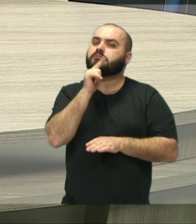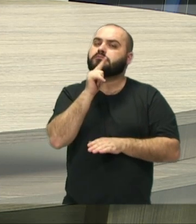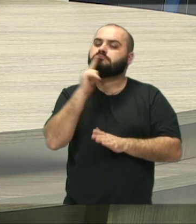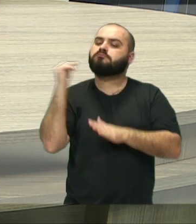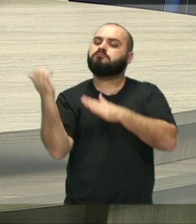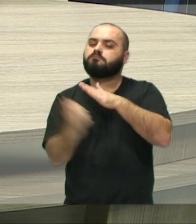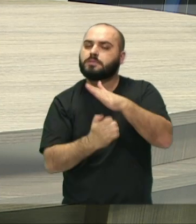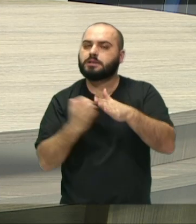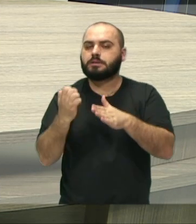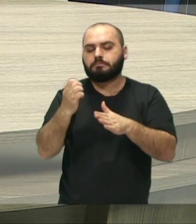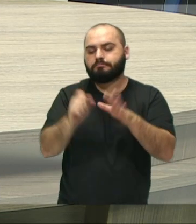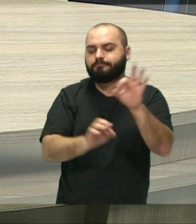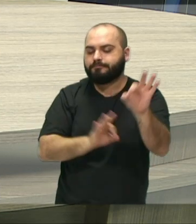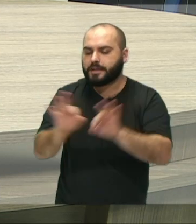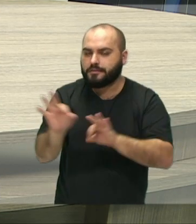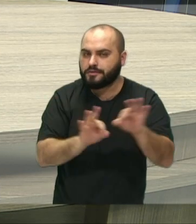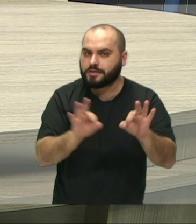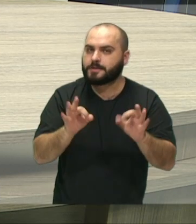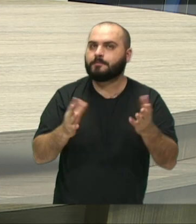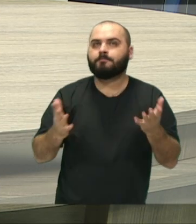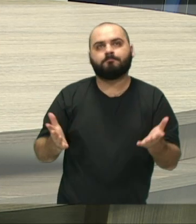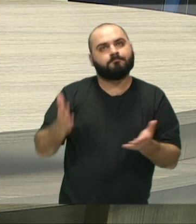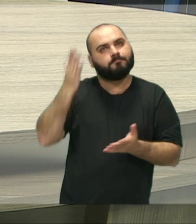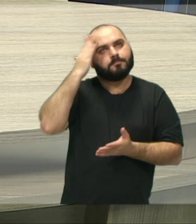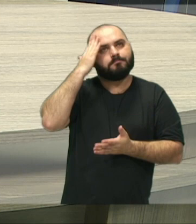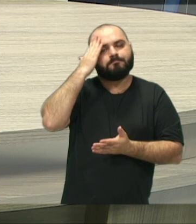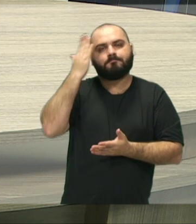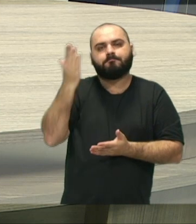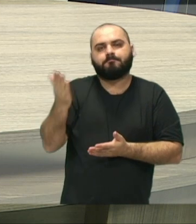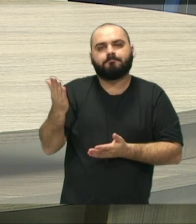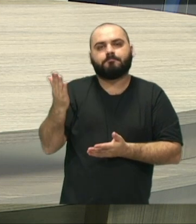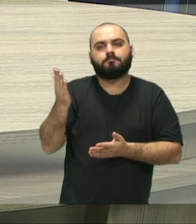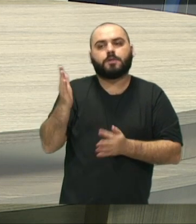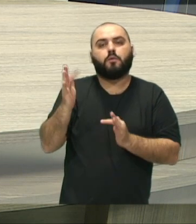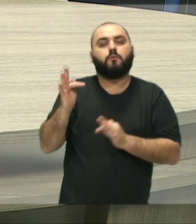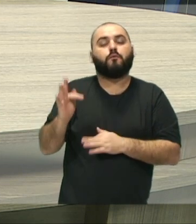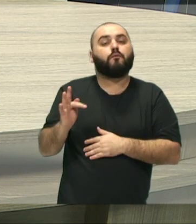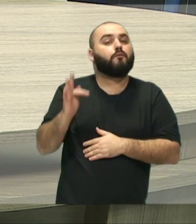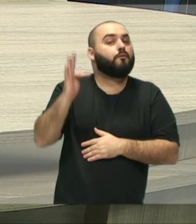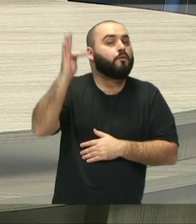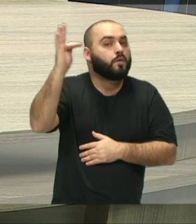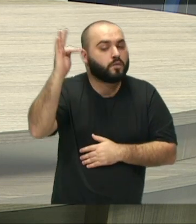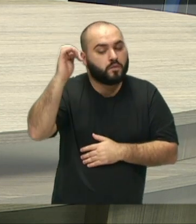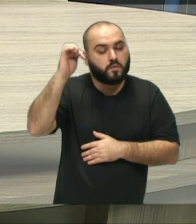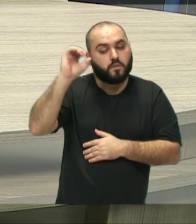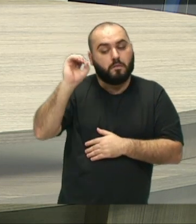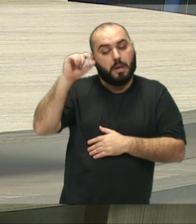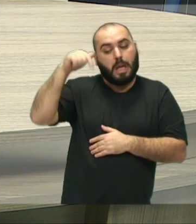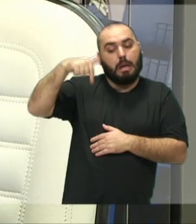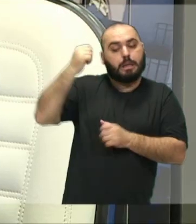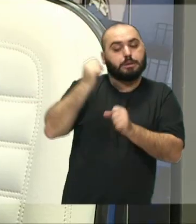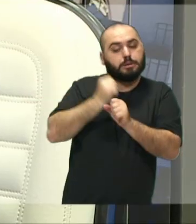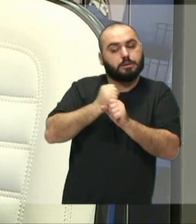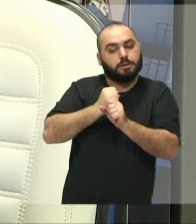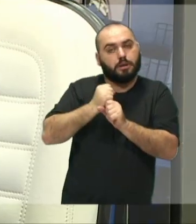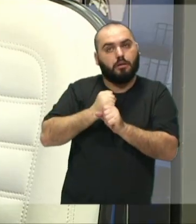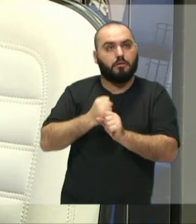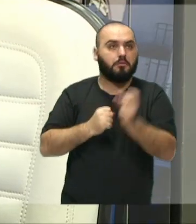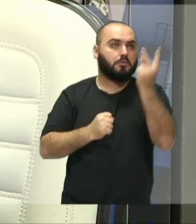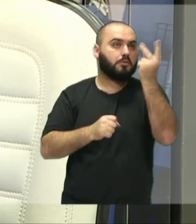ou tem planejado para que no futuro, nesse ano ou daqui a 2 anos,